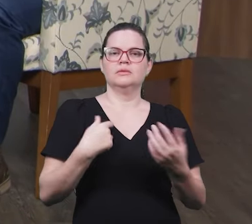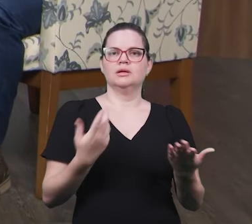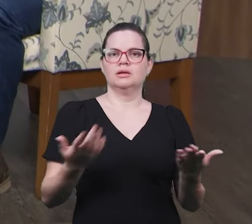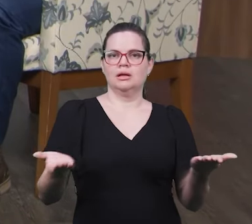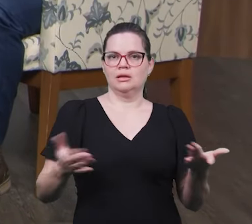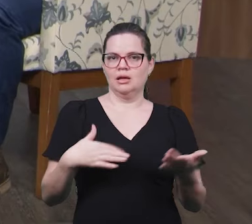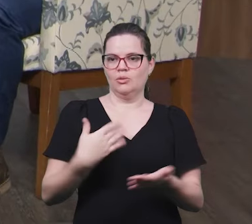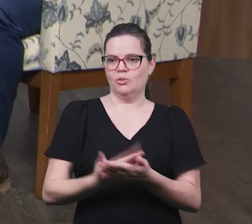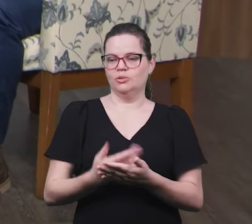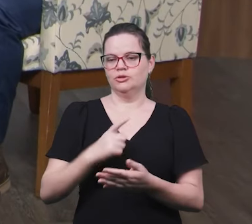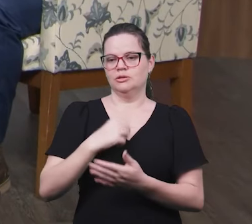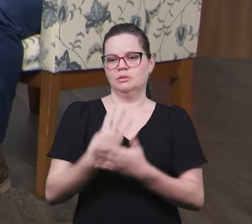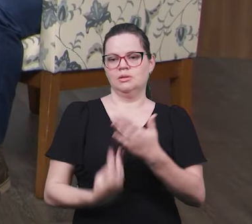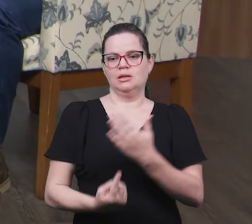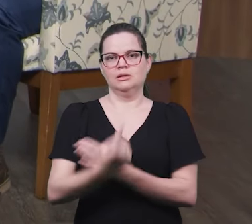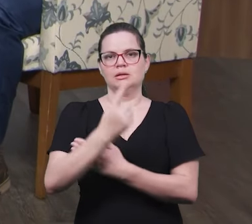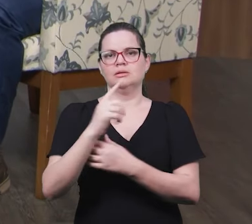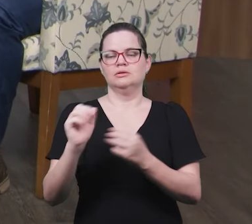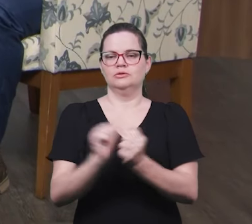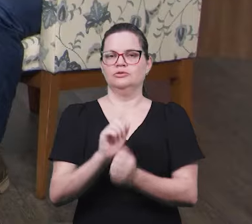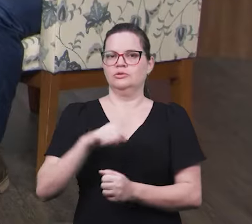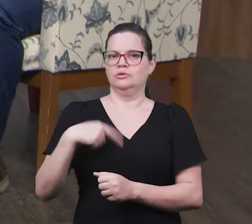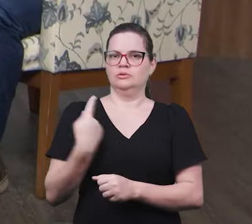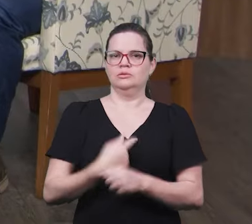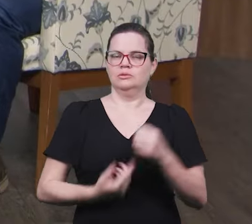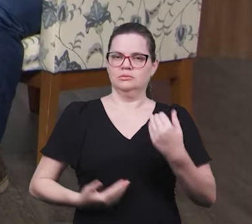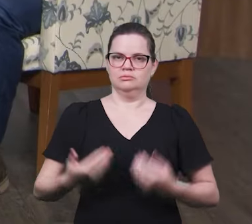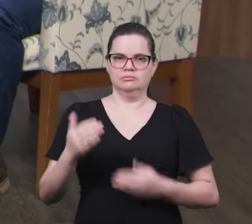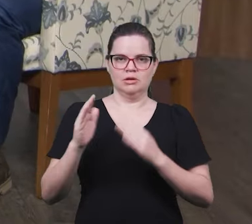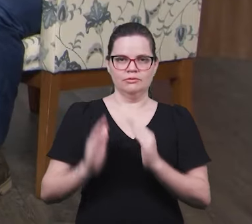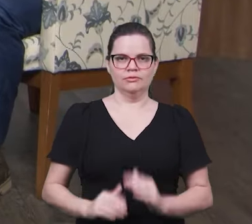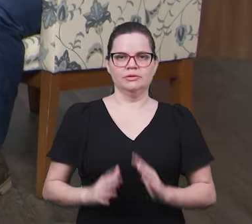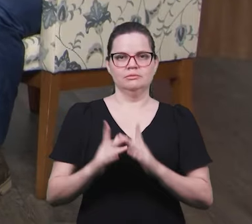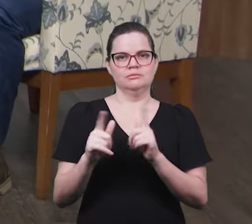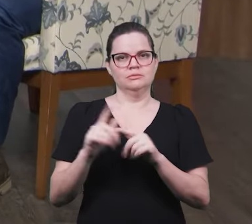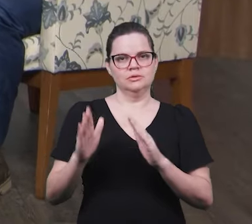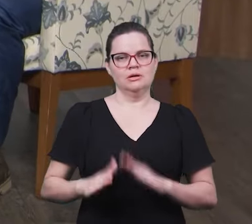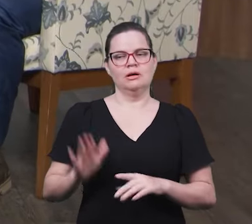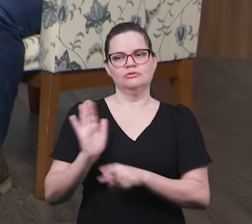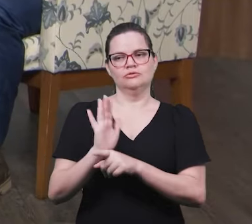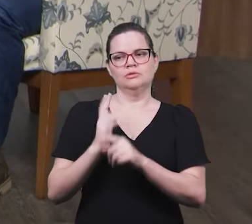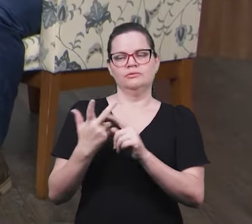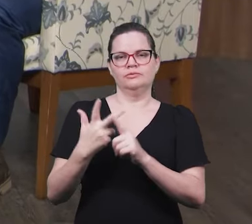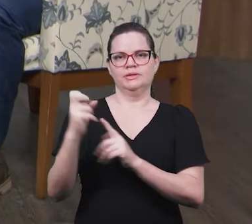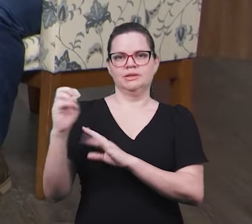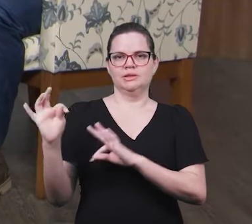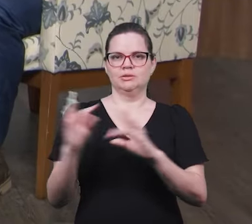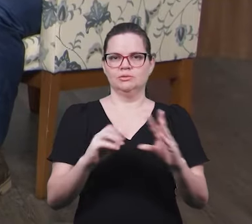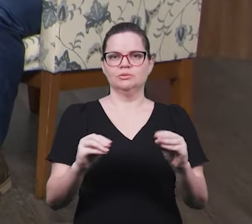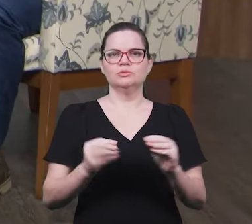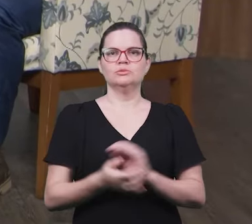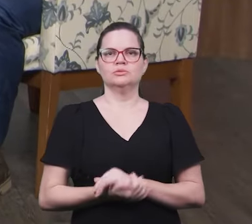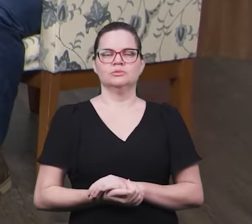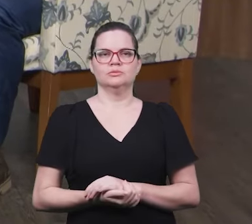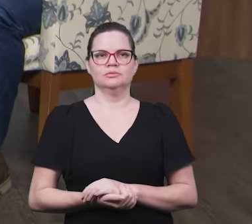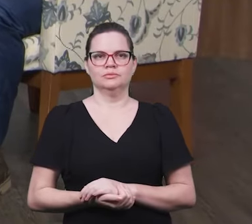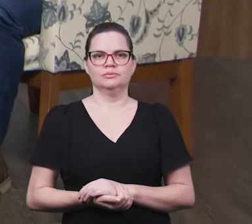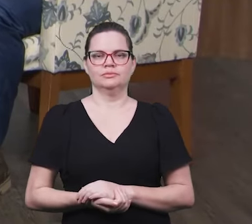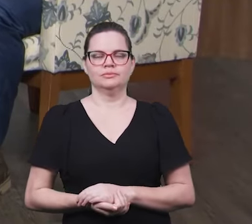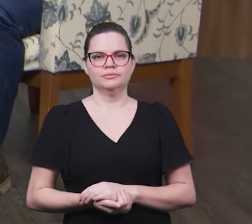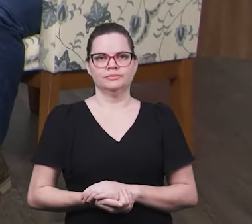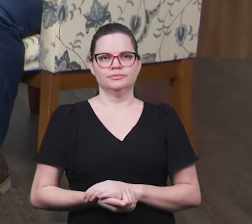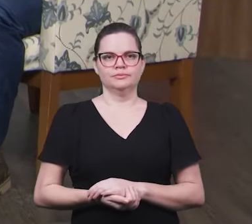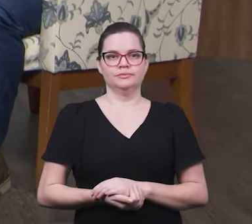a romper com todos os obstáculos que haveriam de vir. Na verdade, então, as pragas. Dentro desse